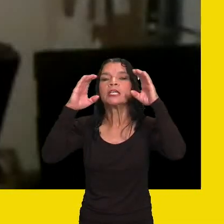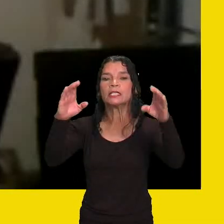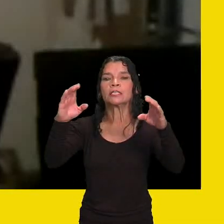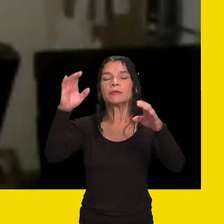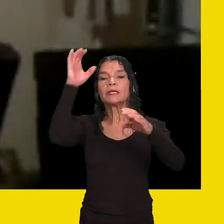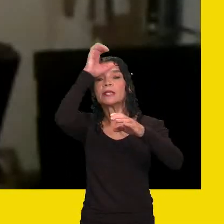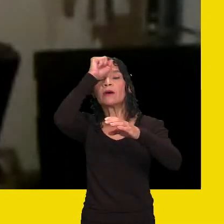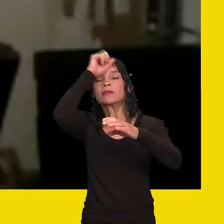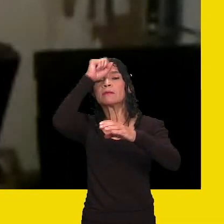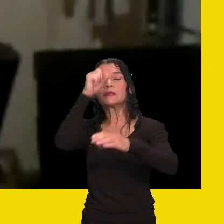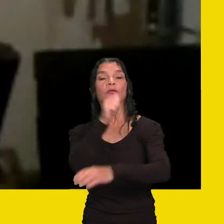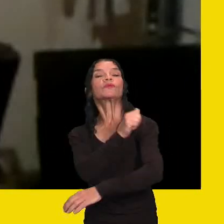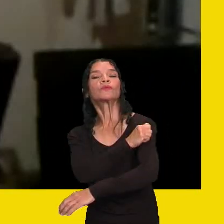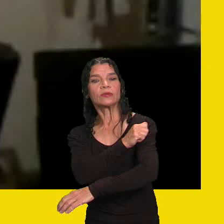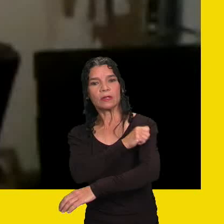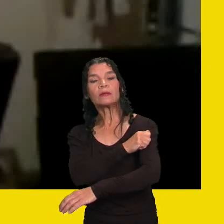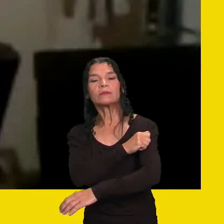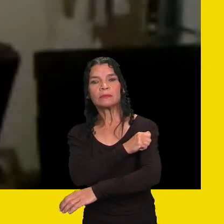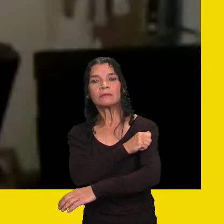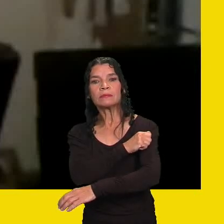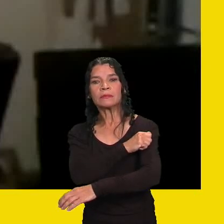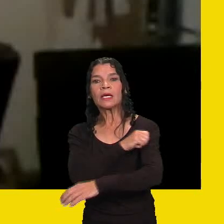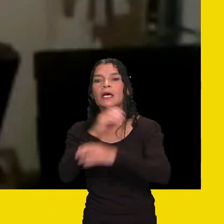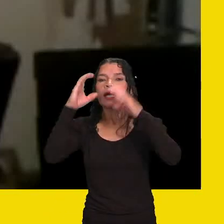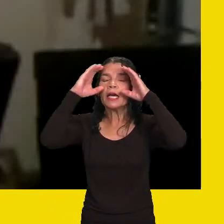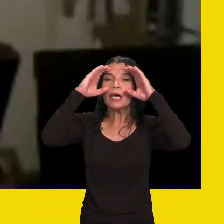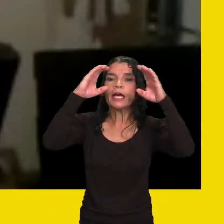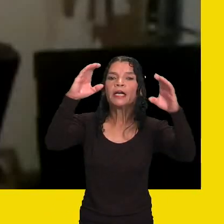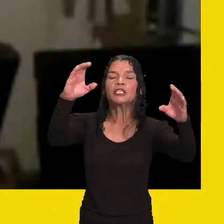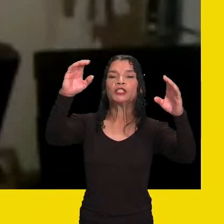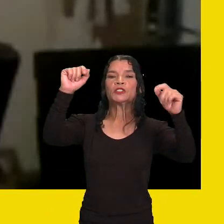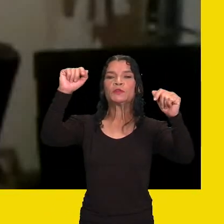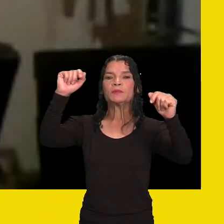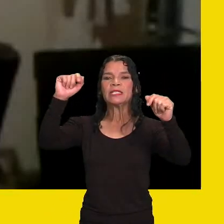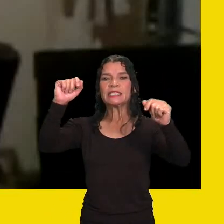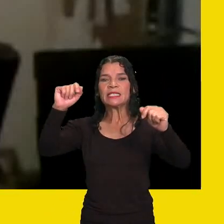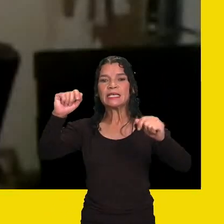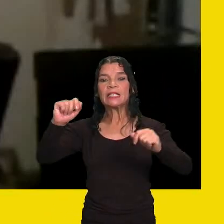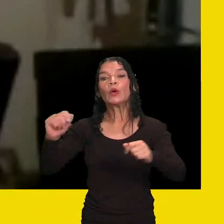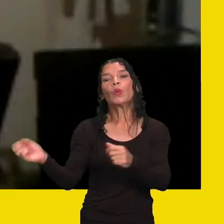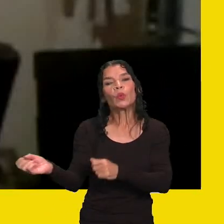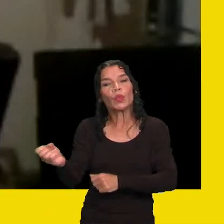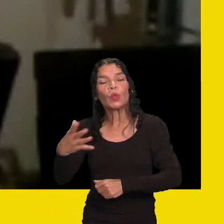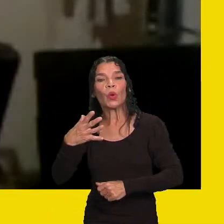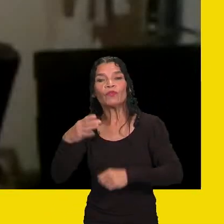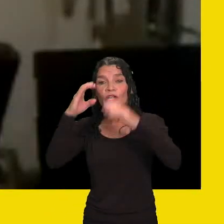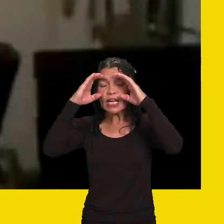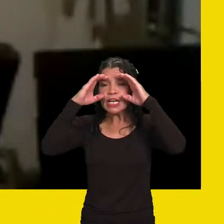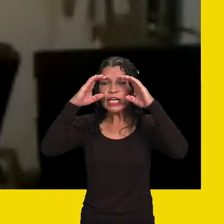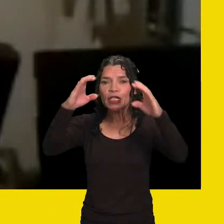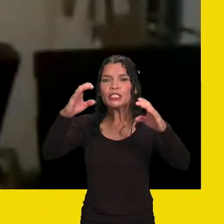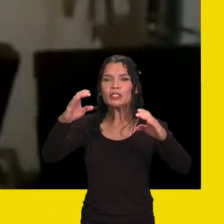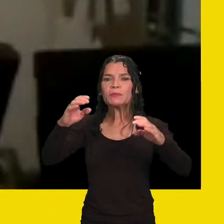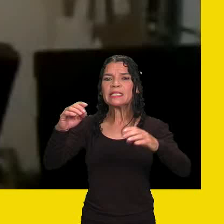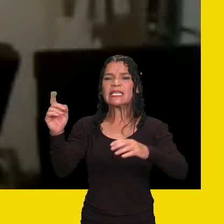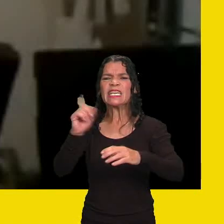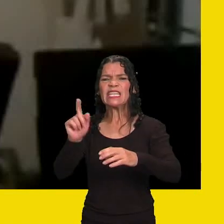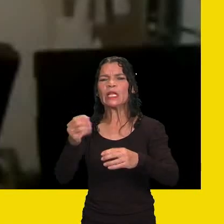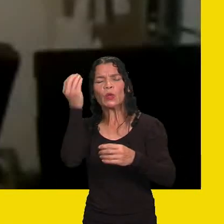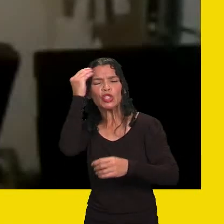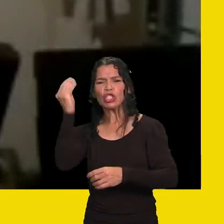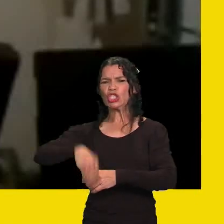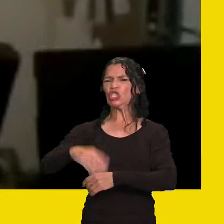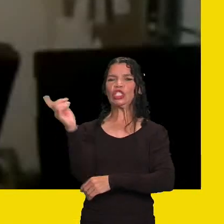saberes dos educandos, existe risco, aceitação do novo e rejeição de qualquer forma